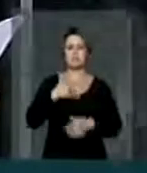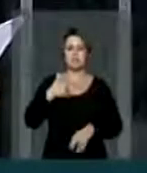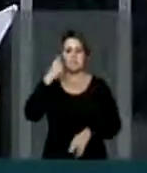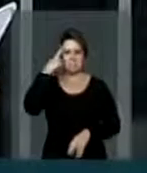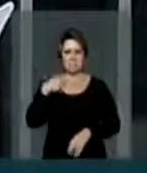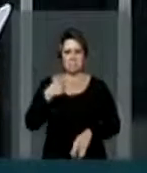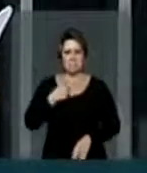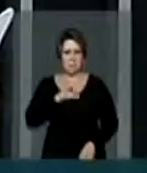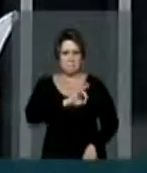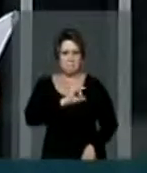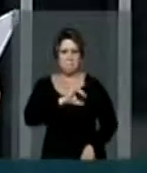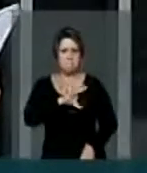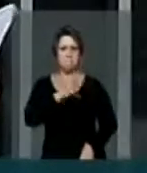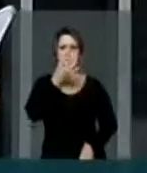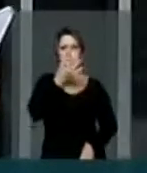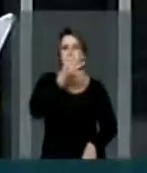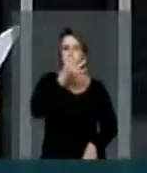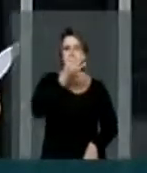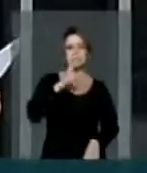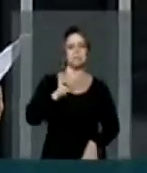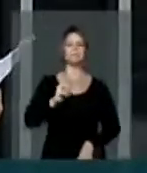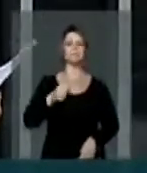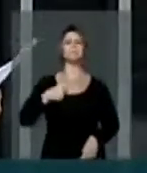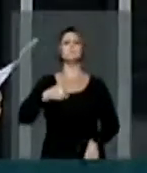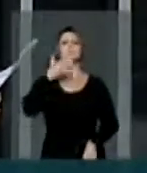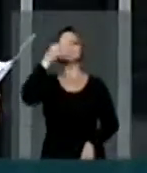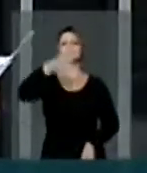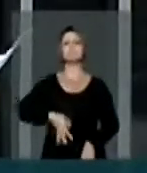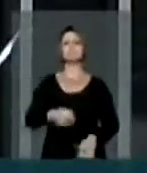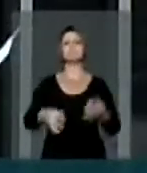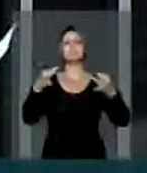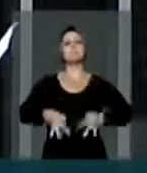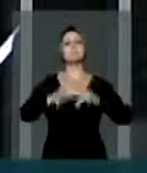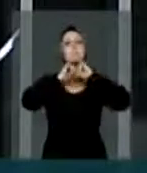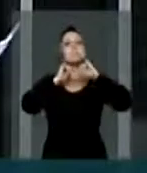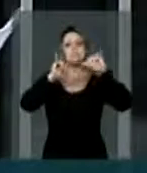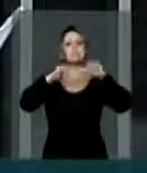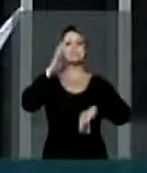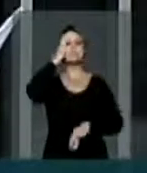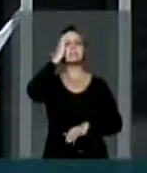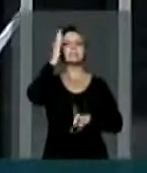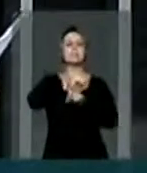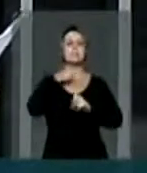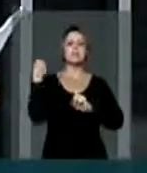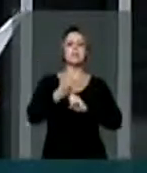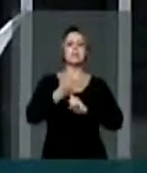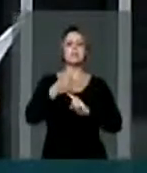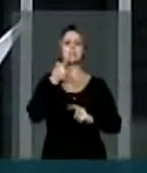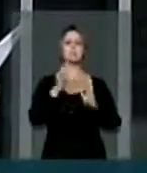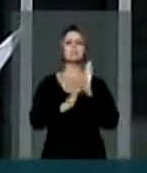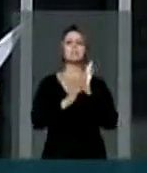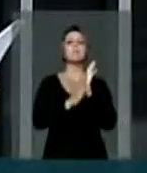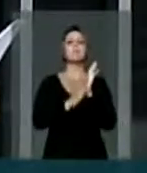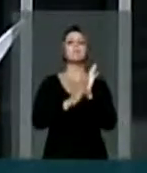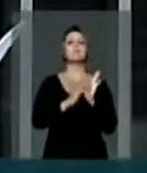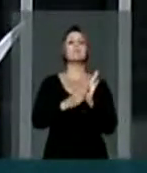e críticas contra tal proposta, porquanto se faz necessária tornar conhecido à sociedade as propostas do